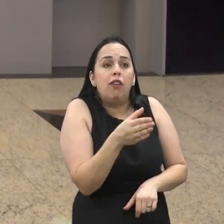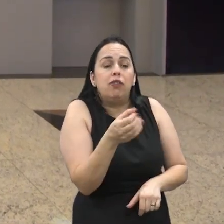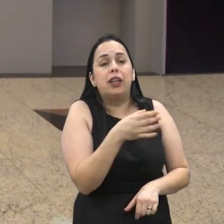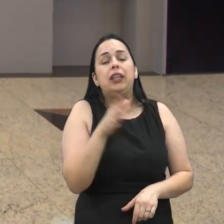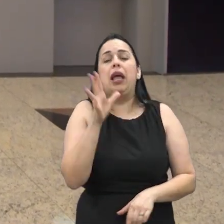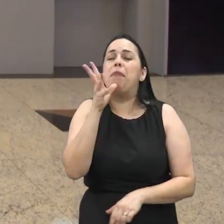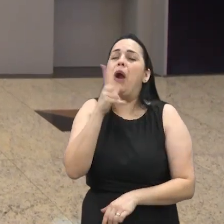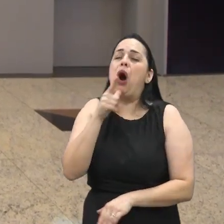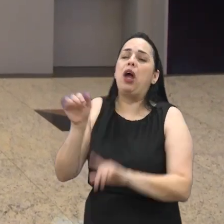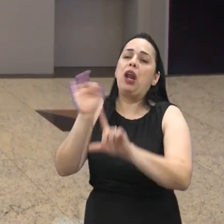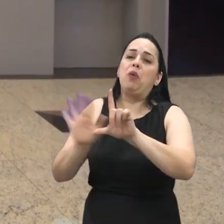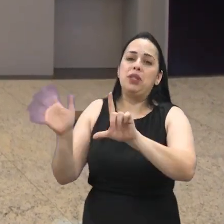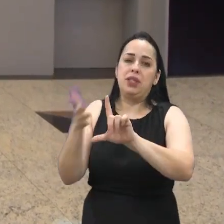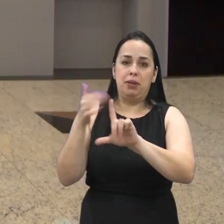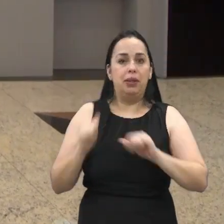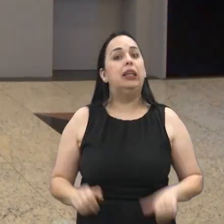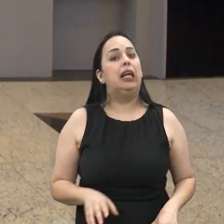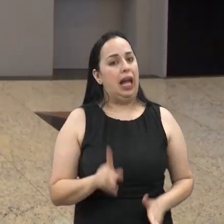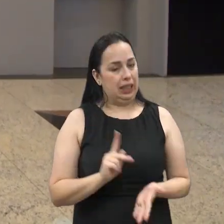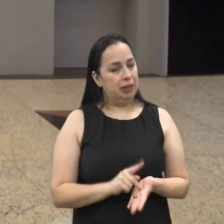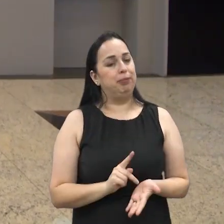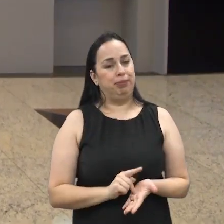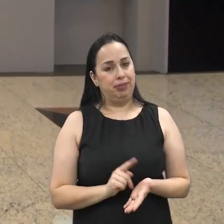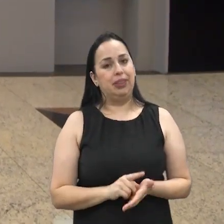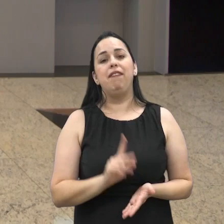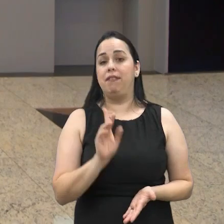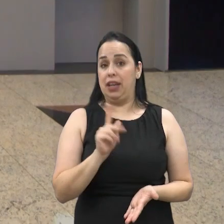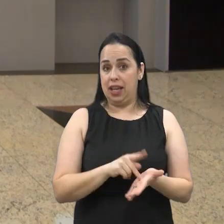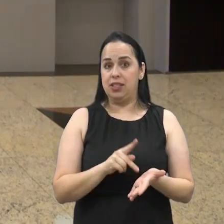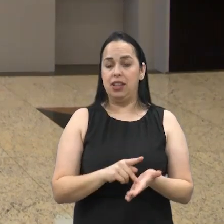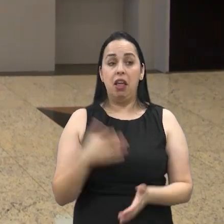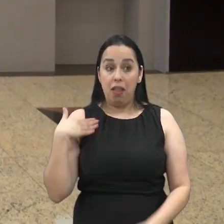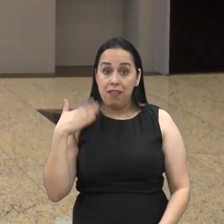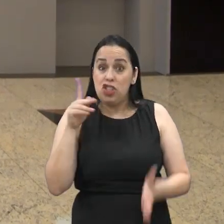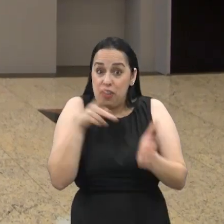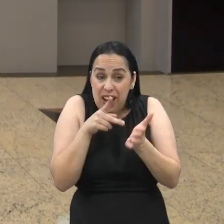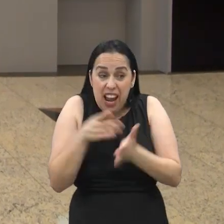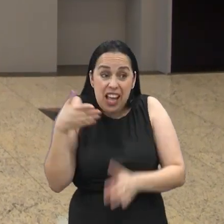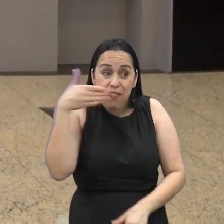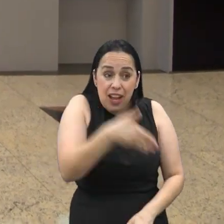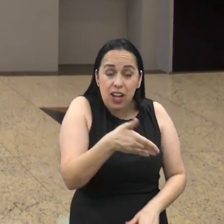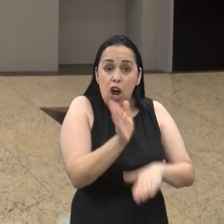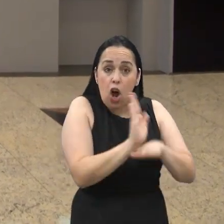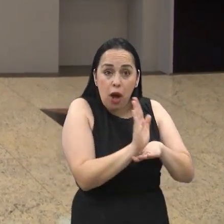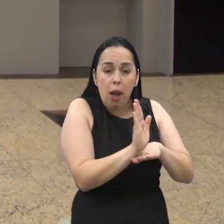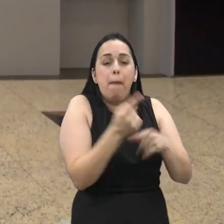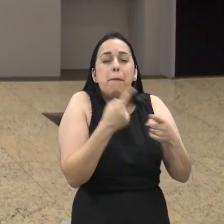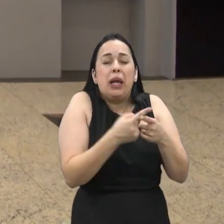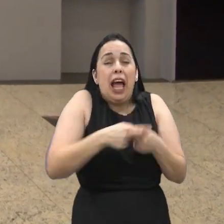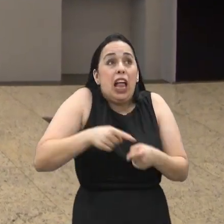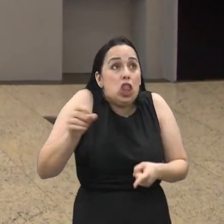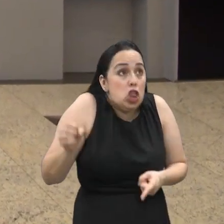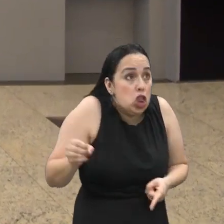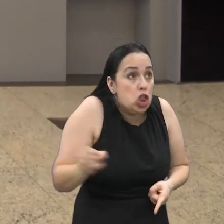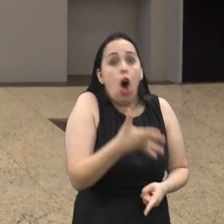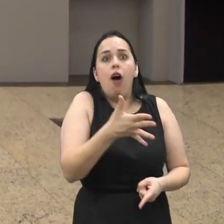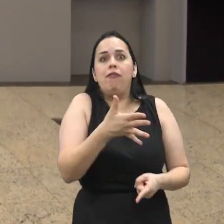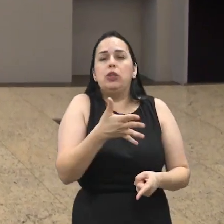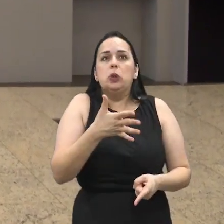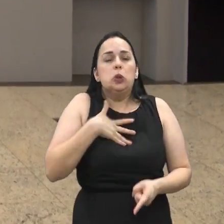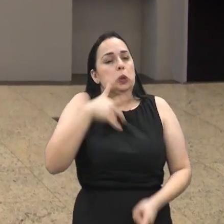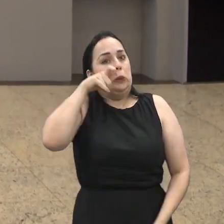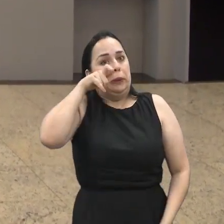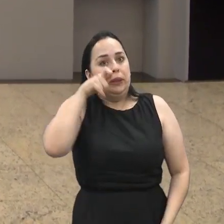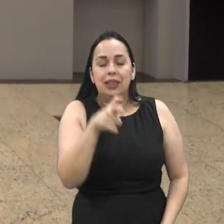vai demorar a chegar nas plataformas. É exatamente isso. Eu só venho mesmo no cinema hoje quando é alguma coisa que